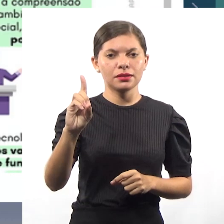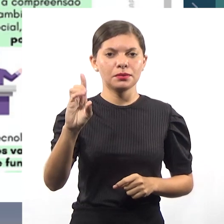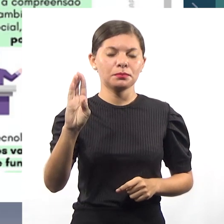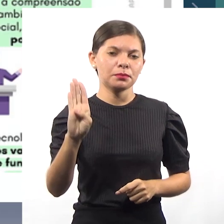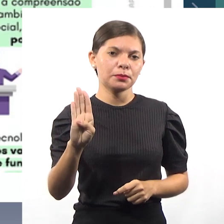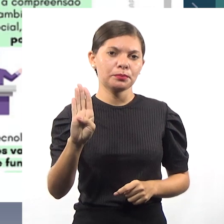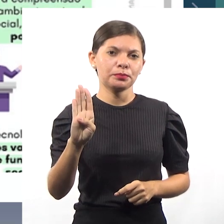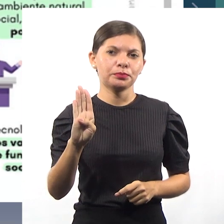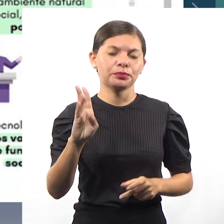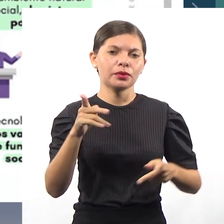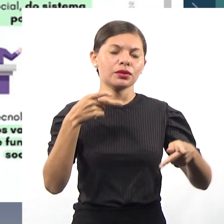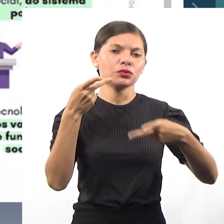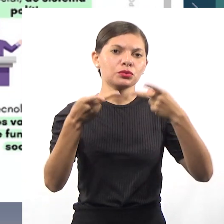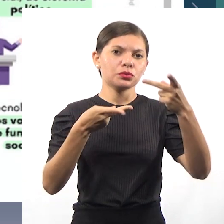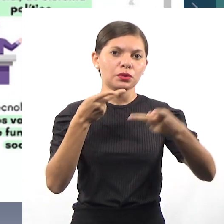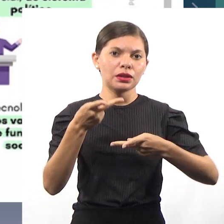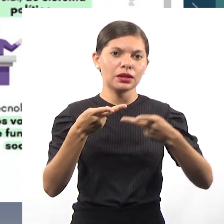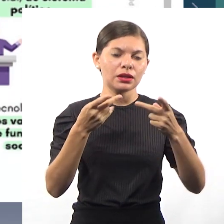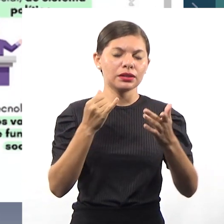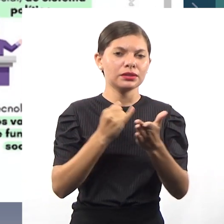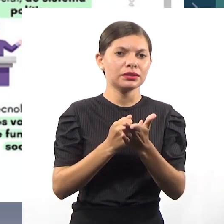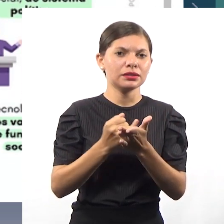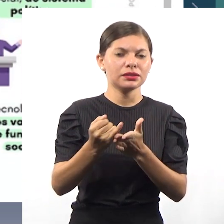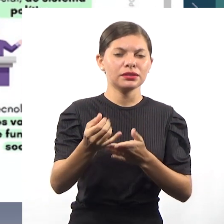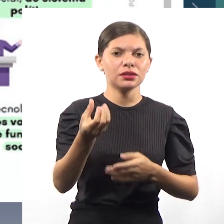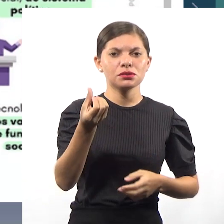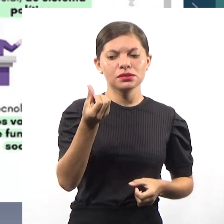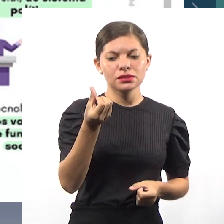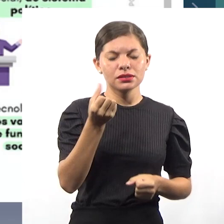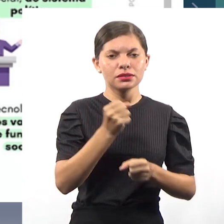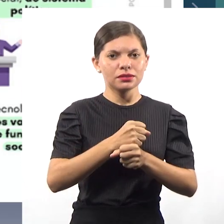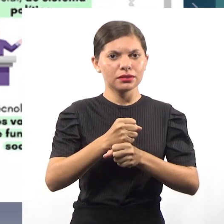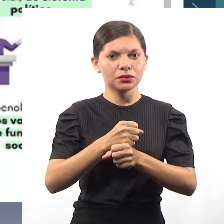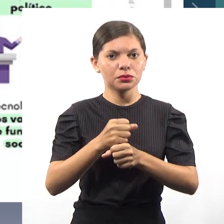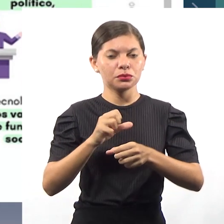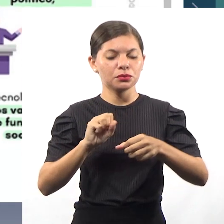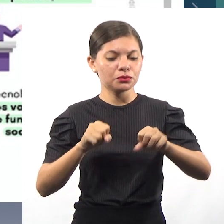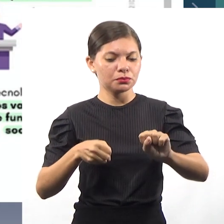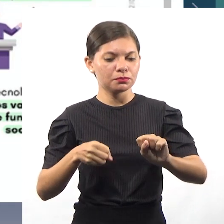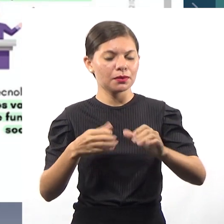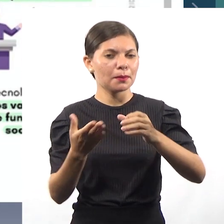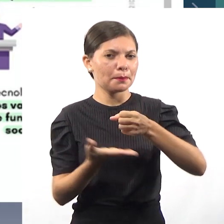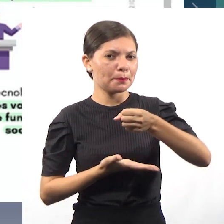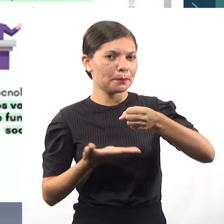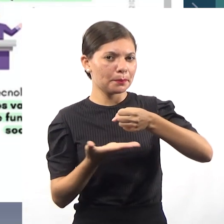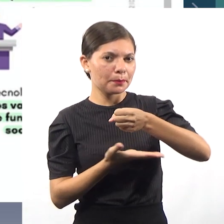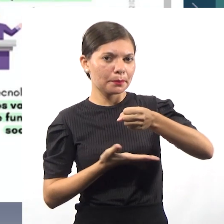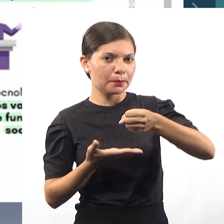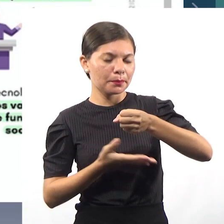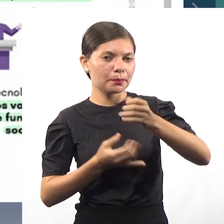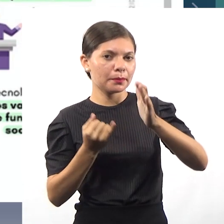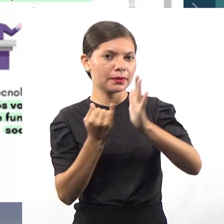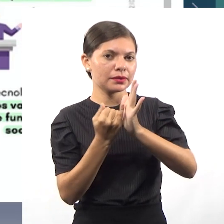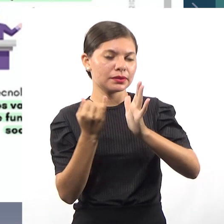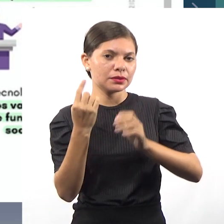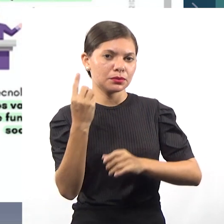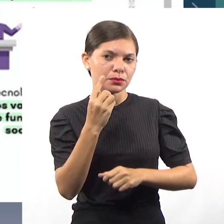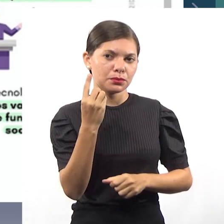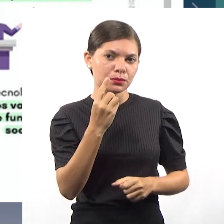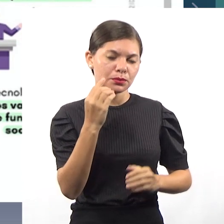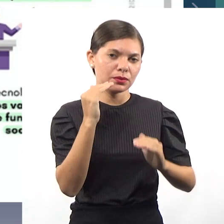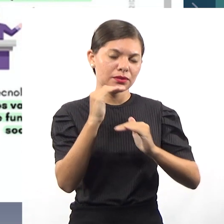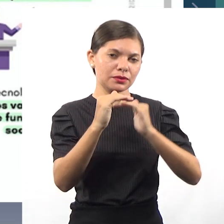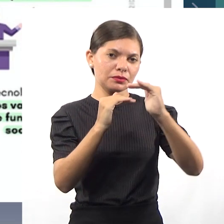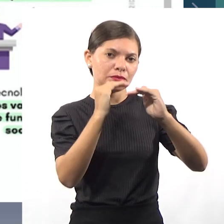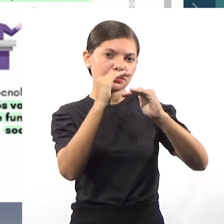vai dizer que inicia-se aos 6 anos com a formação básica, considerando, inciso 1, o desenvolvimento